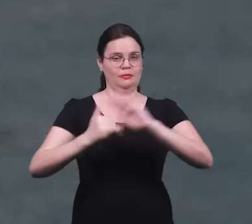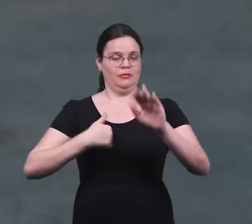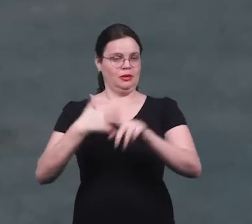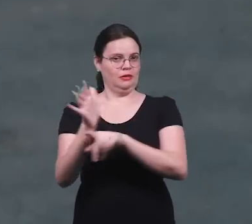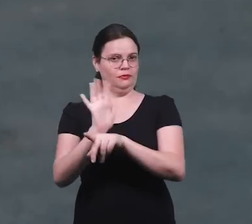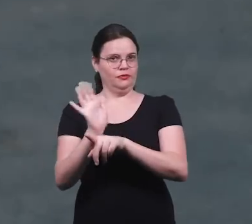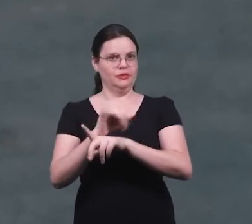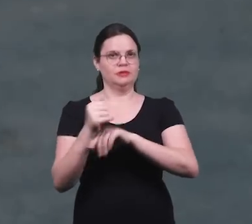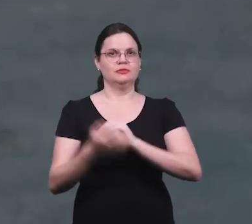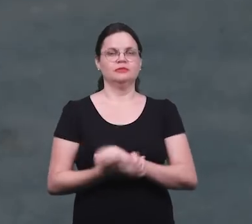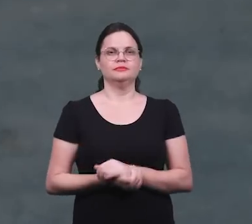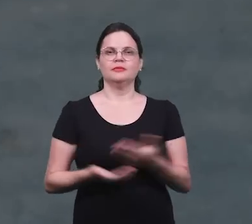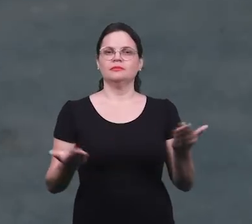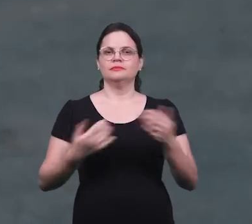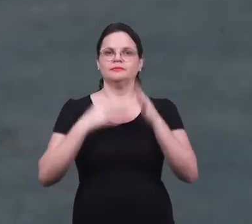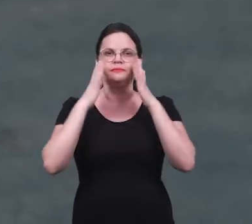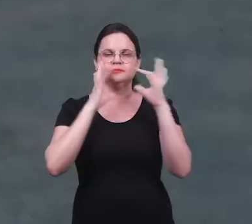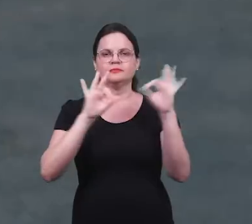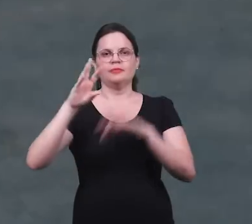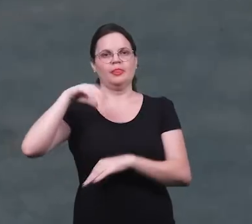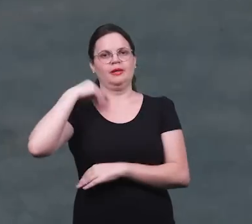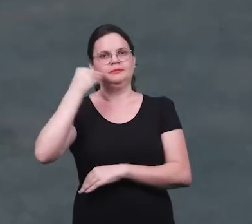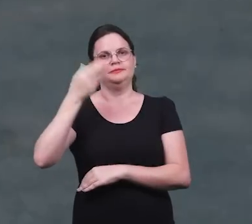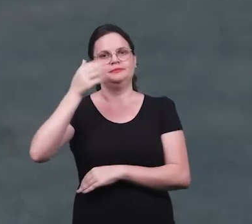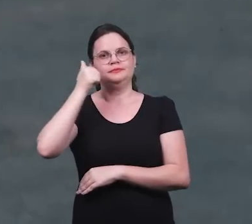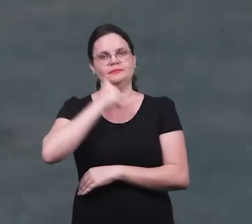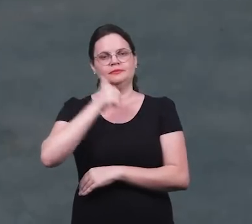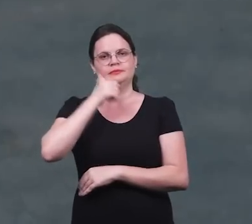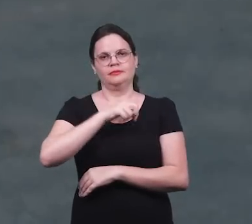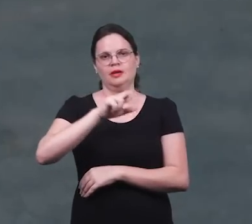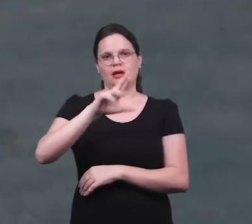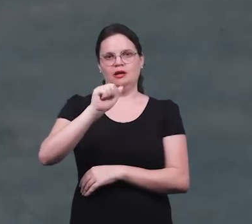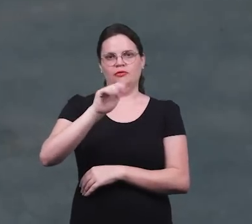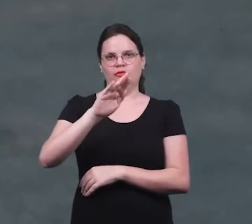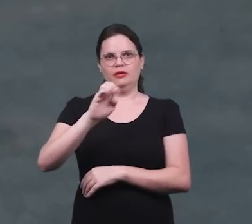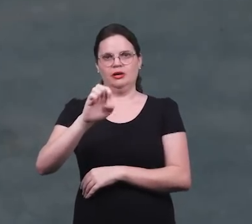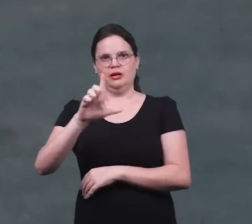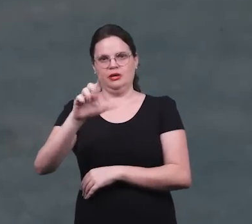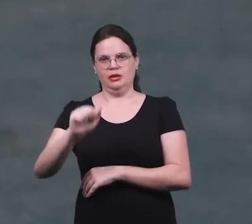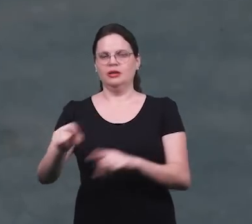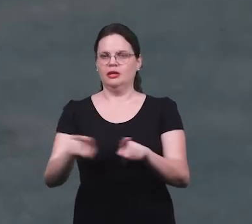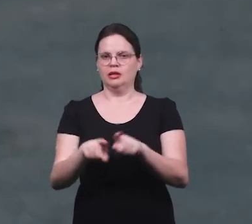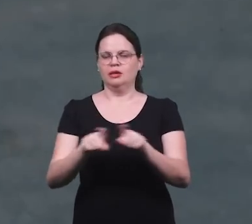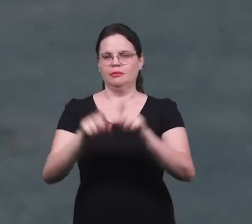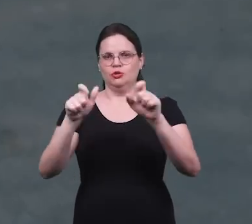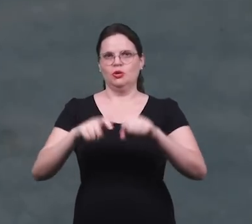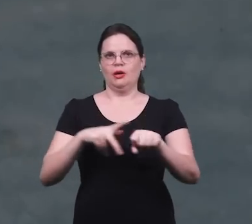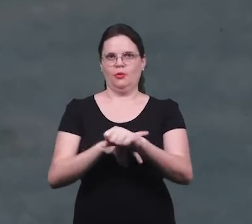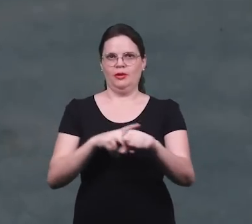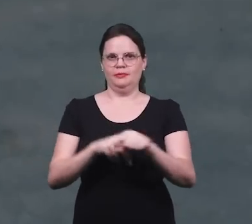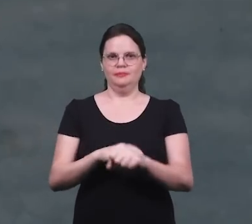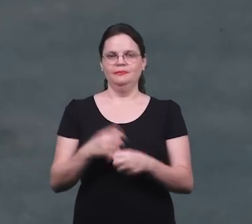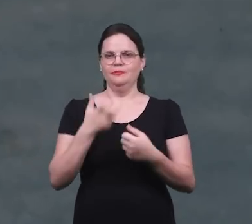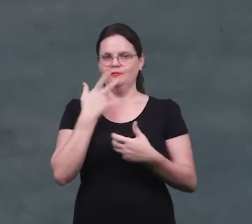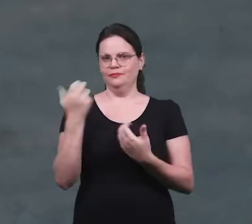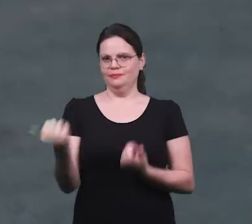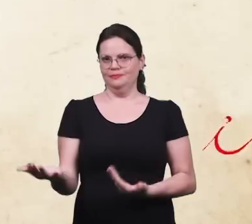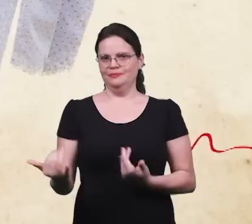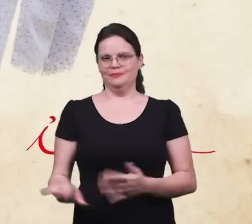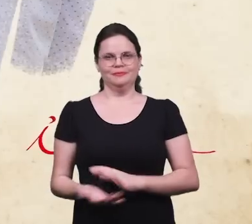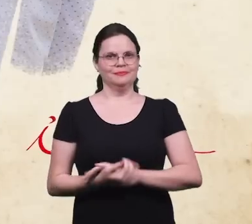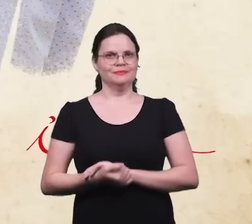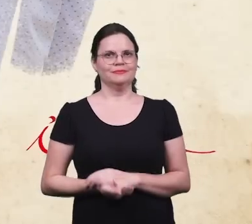gente vai ouvir agora uma experiência contada pela irmã Rafaela Rodrigues, que é também lá de Guarapari. Fala, jovem.